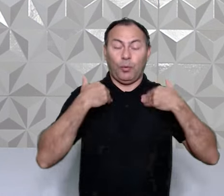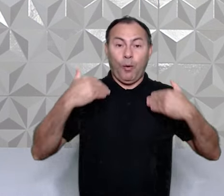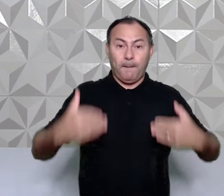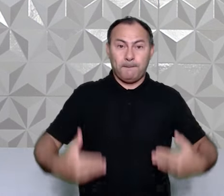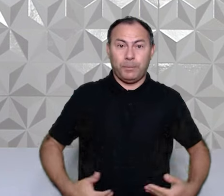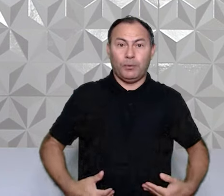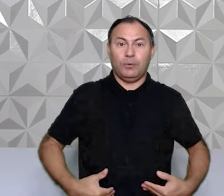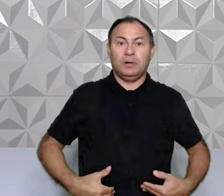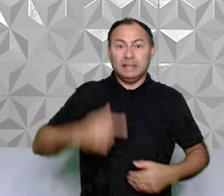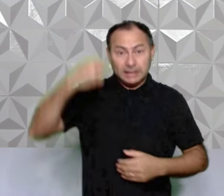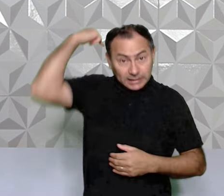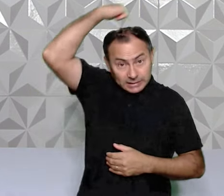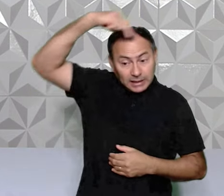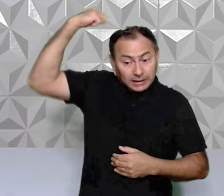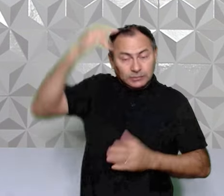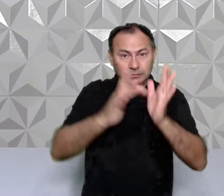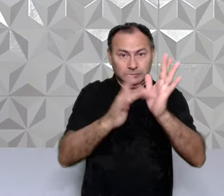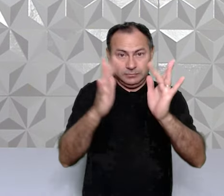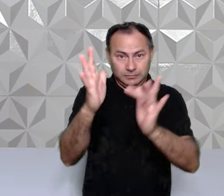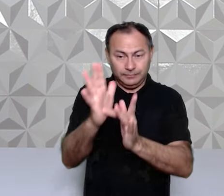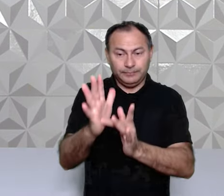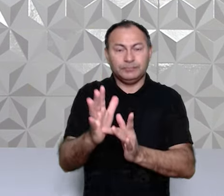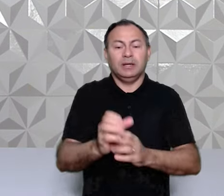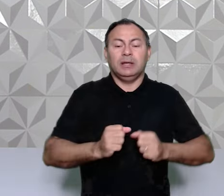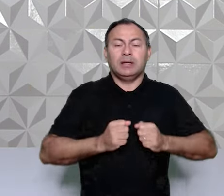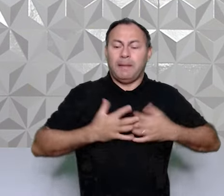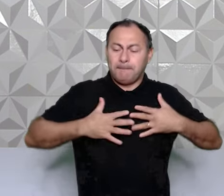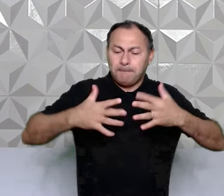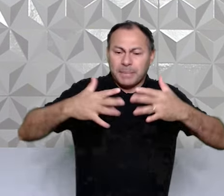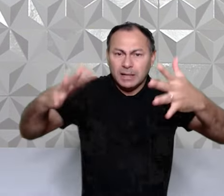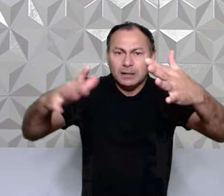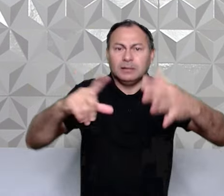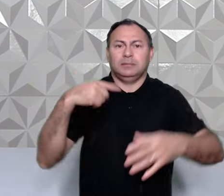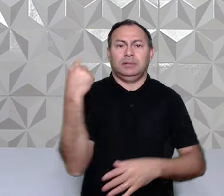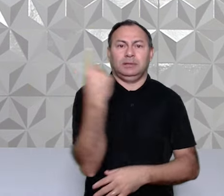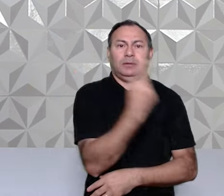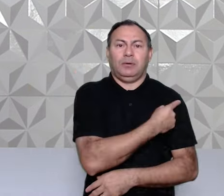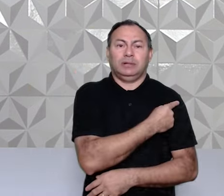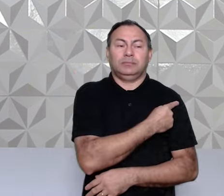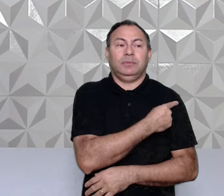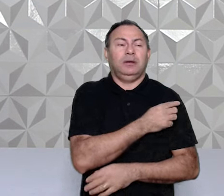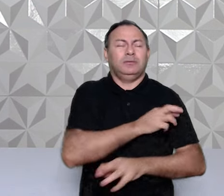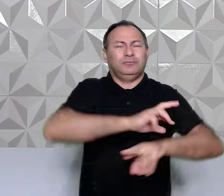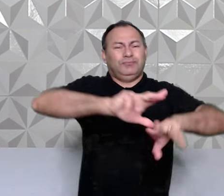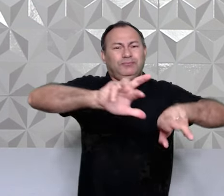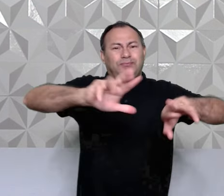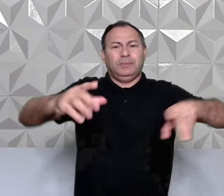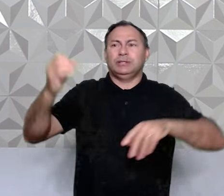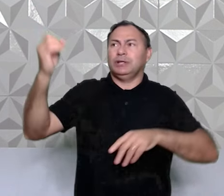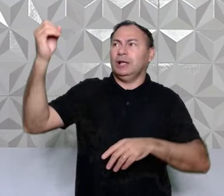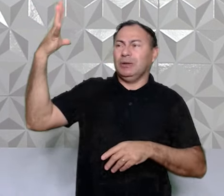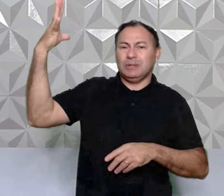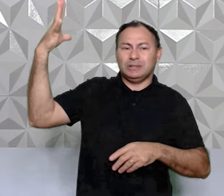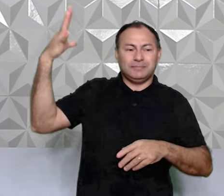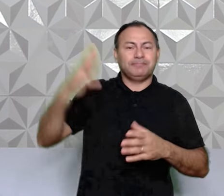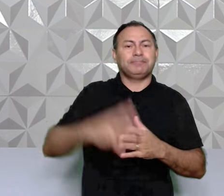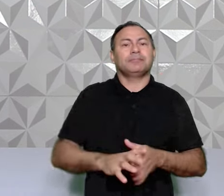esse corpo místico de Cristo, que brilha para nós com uma variedade